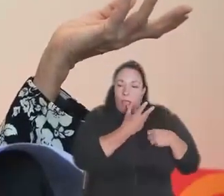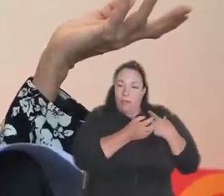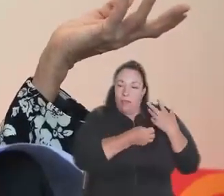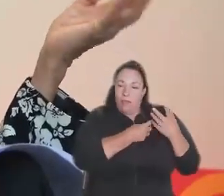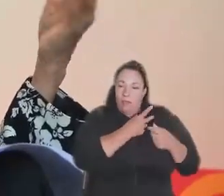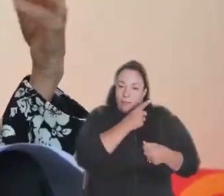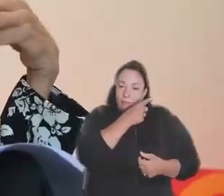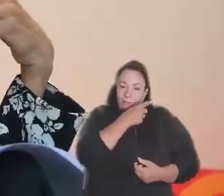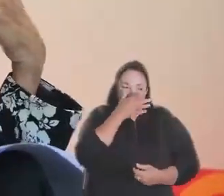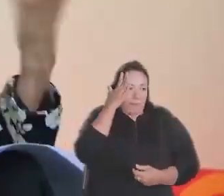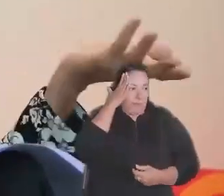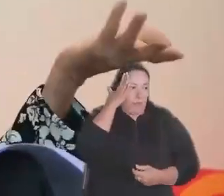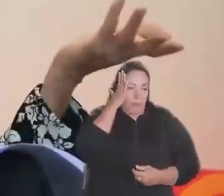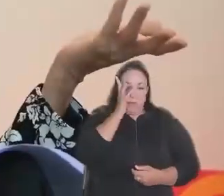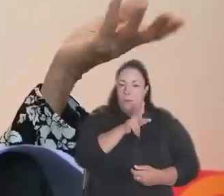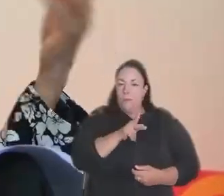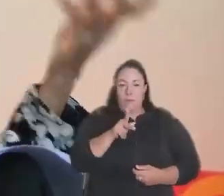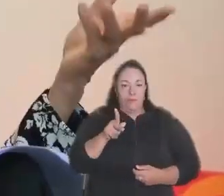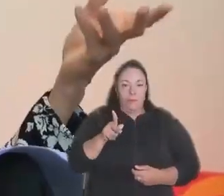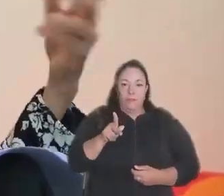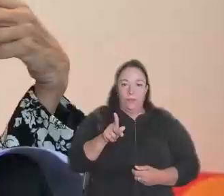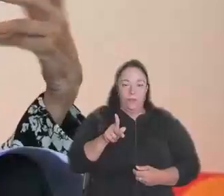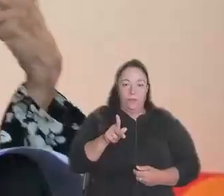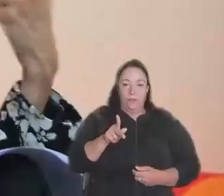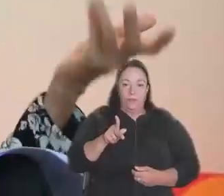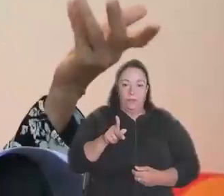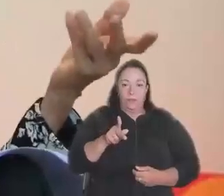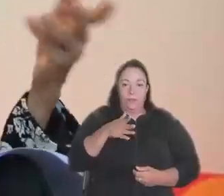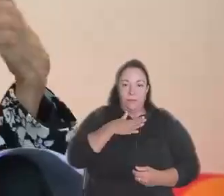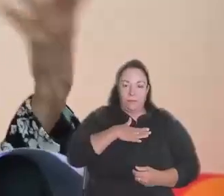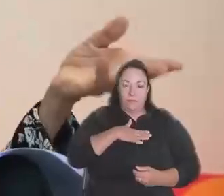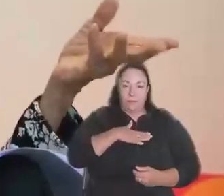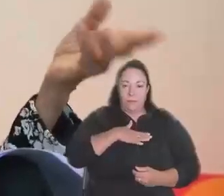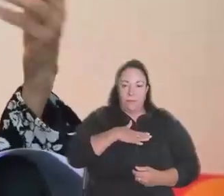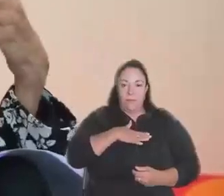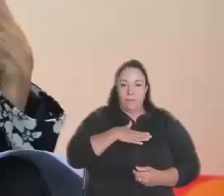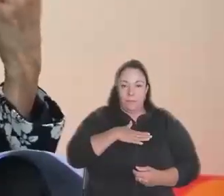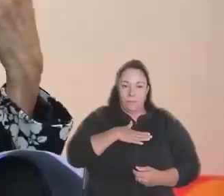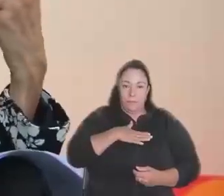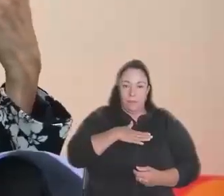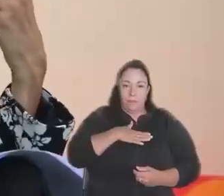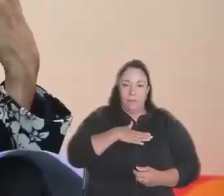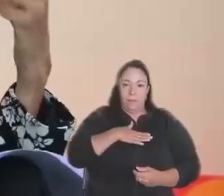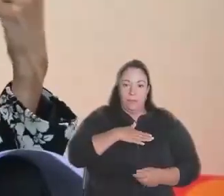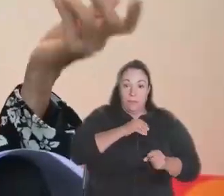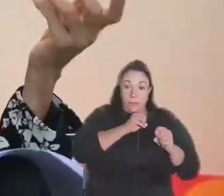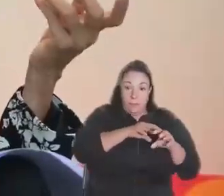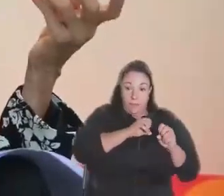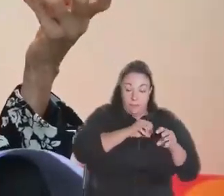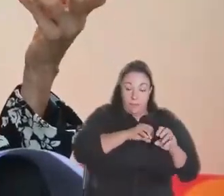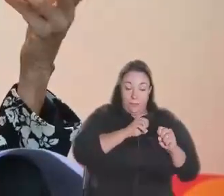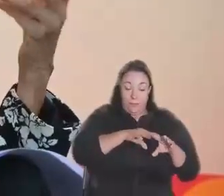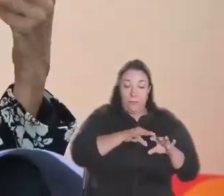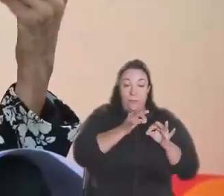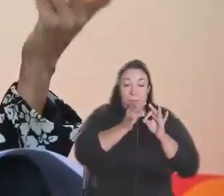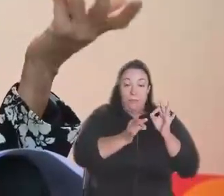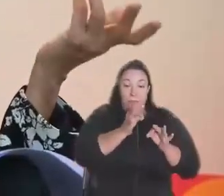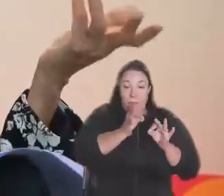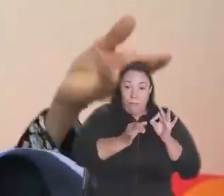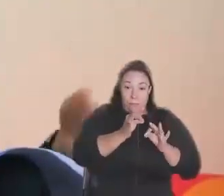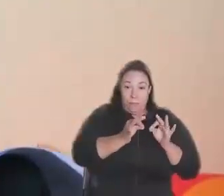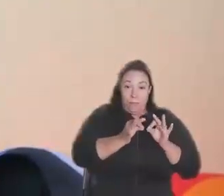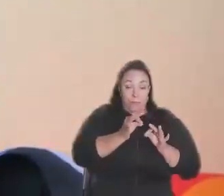né? Eu conhecia o meu chefe, muito gentil, muito educado, muito justo, mas